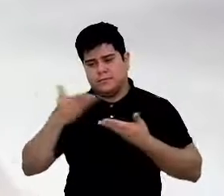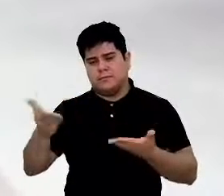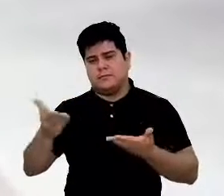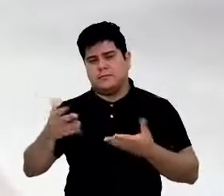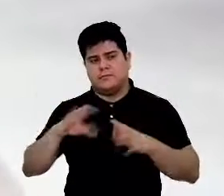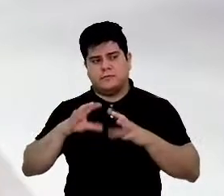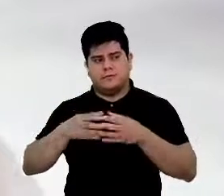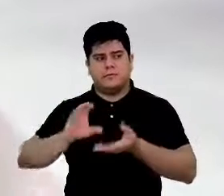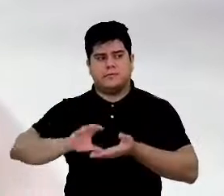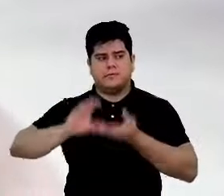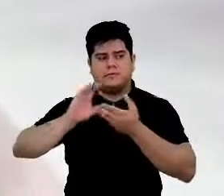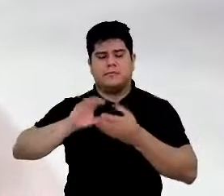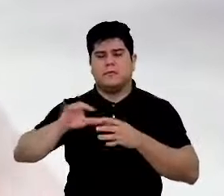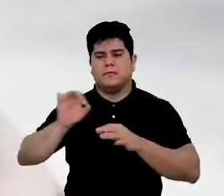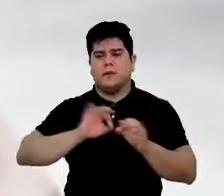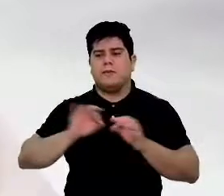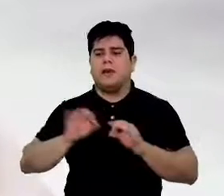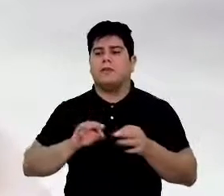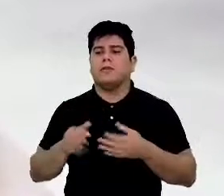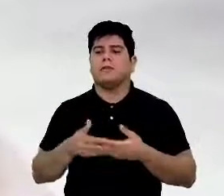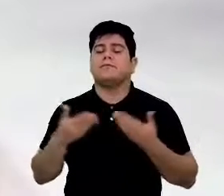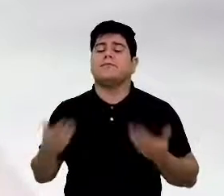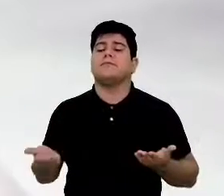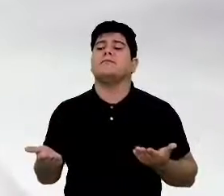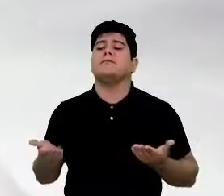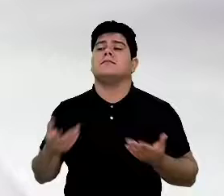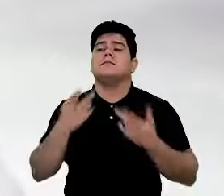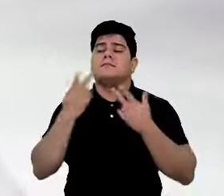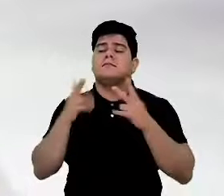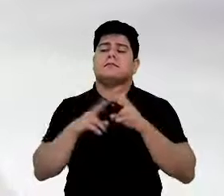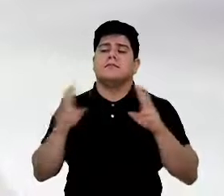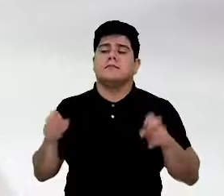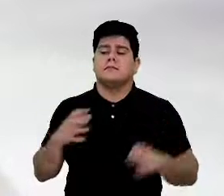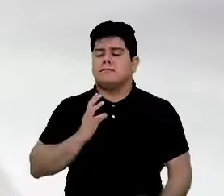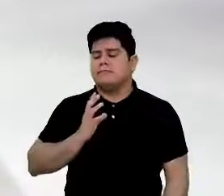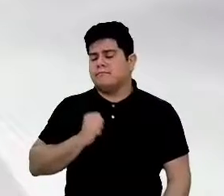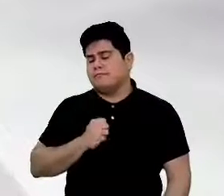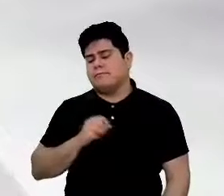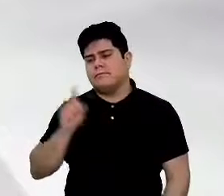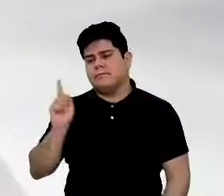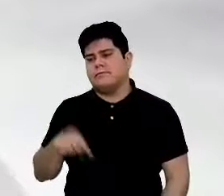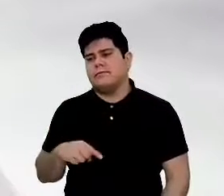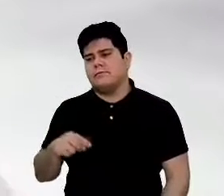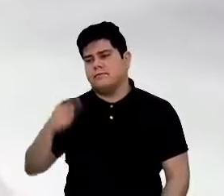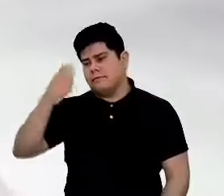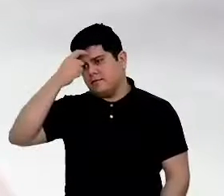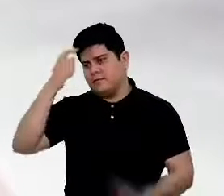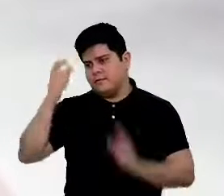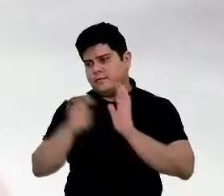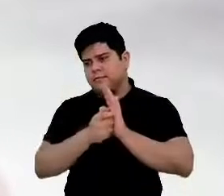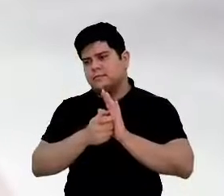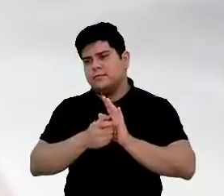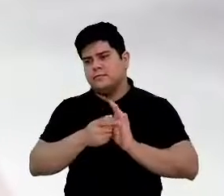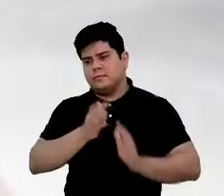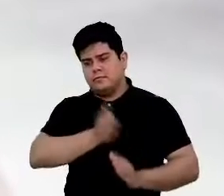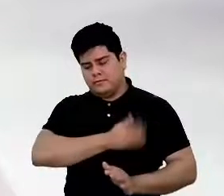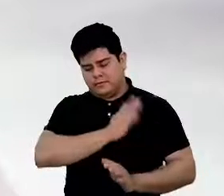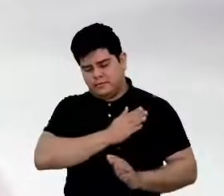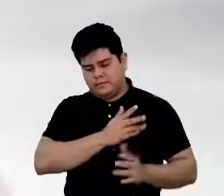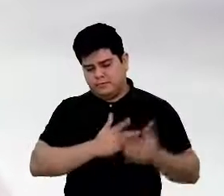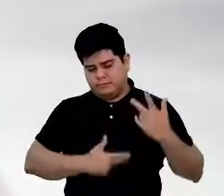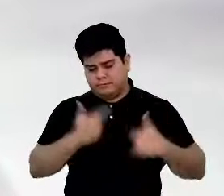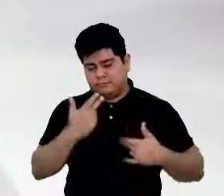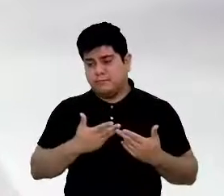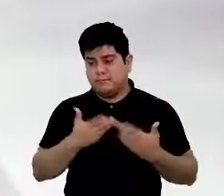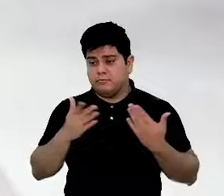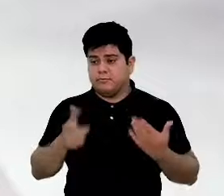comissão organizadora do evento pela oportunidade de estar aqui falando sobre um assunto que eu sou apaixonado, que é a inteligência artificial na cardiologia, que vem